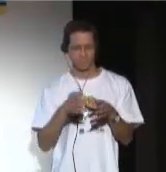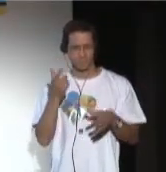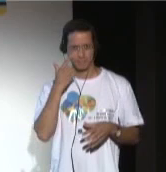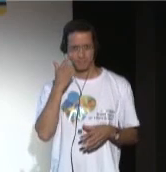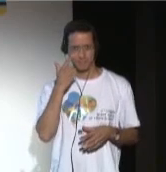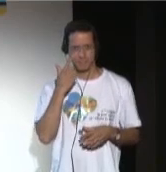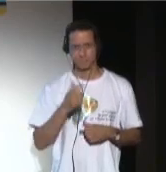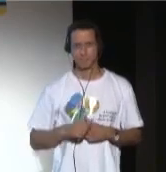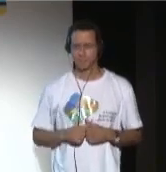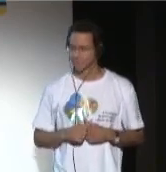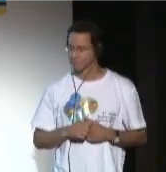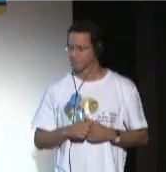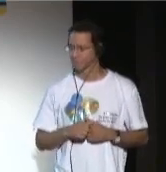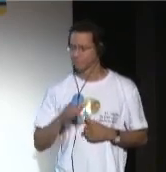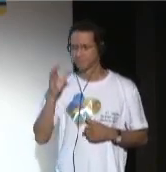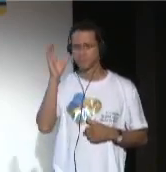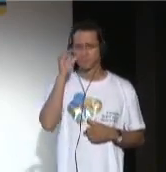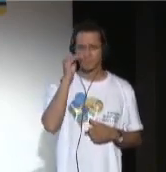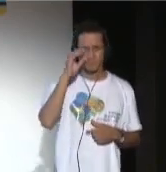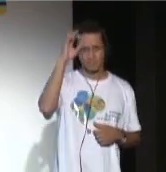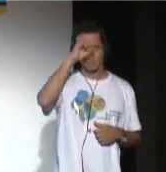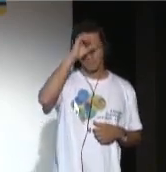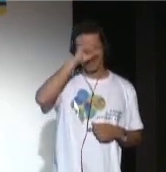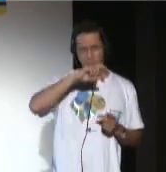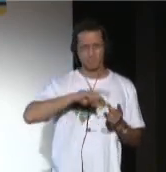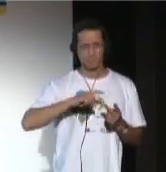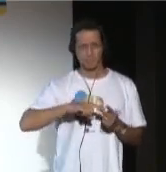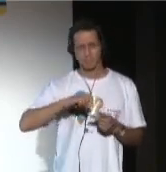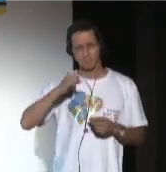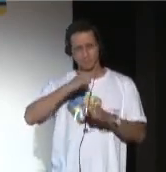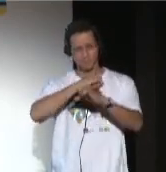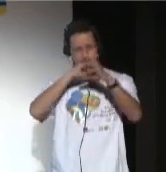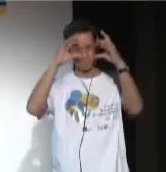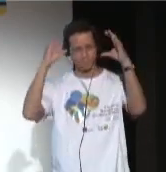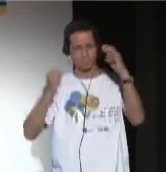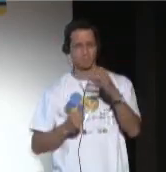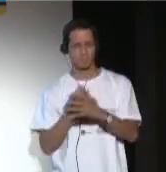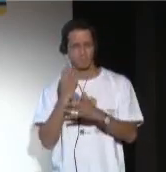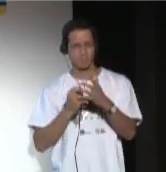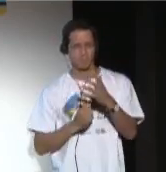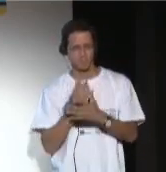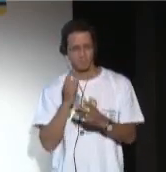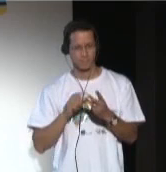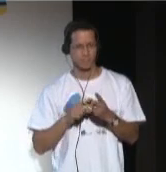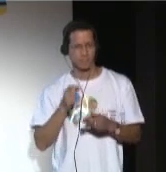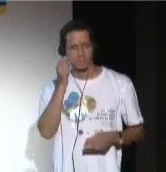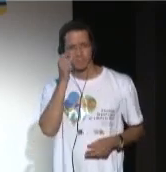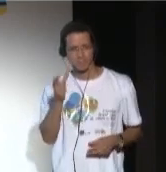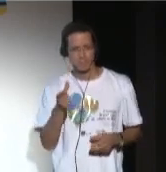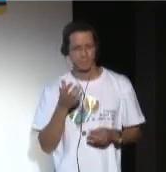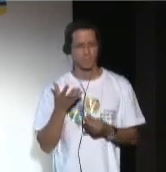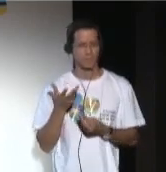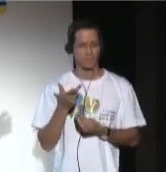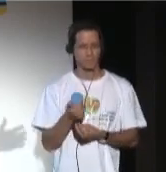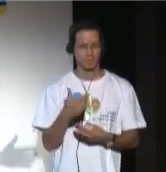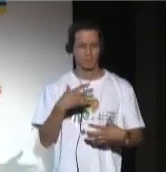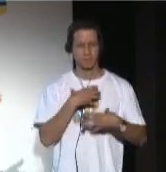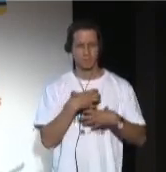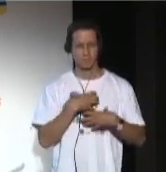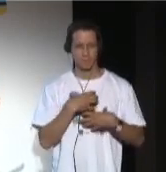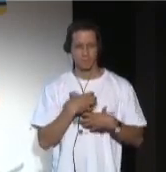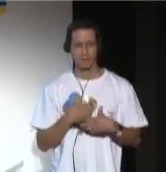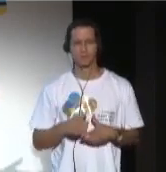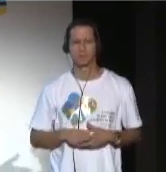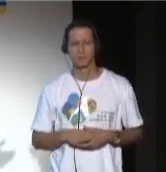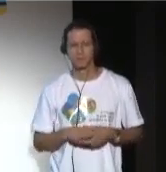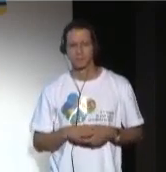a curiosidade para aprender, a imaginação criativa e o interesse artístico e a sensibilidade.